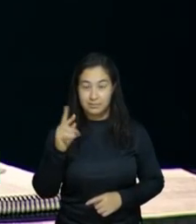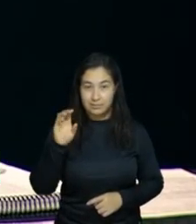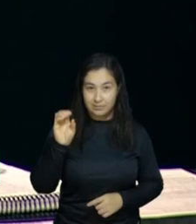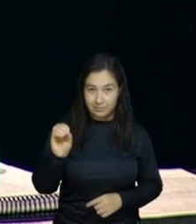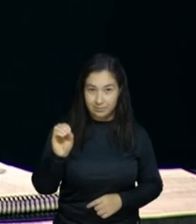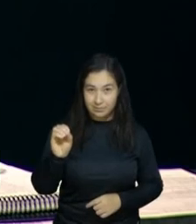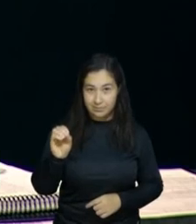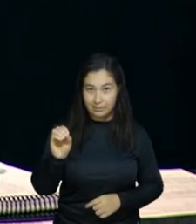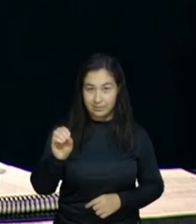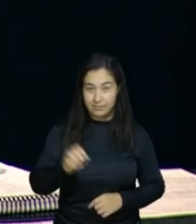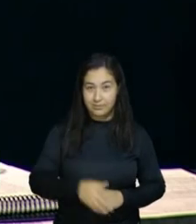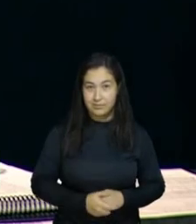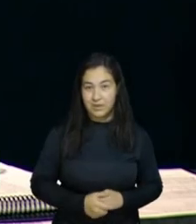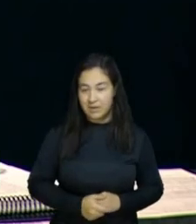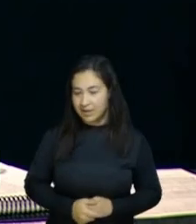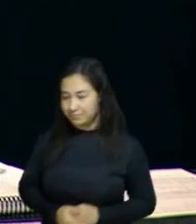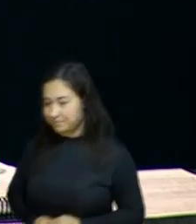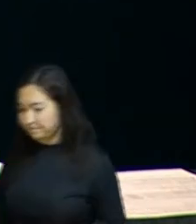Persum,